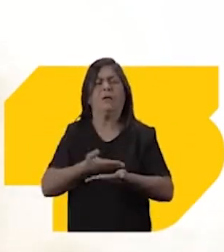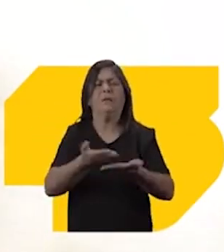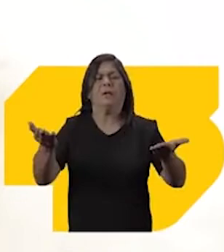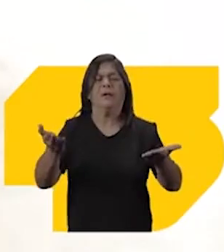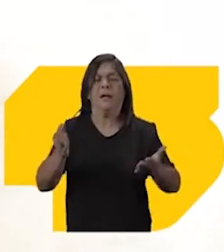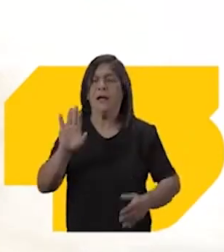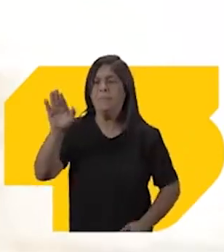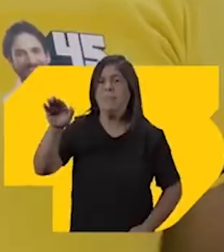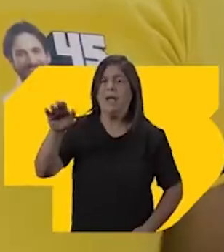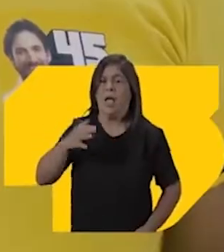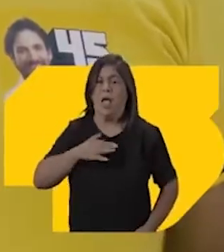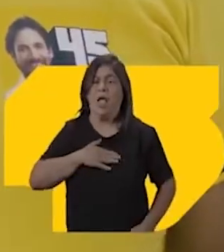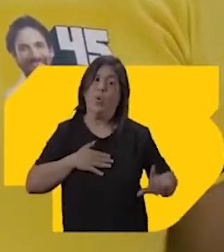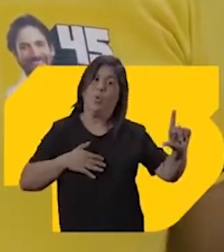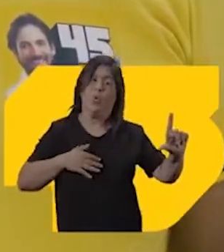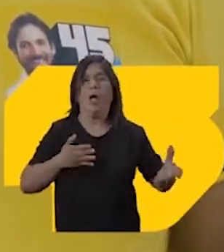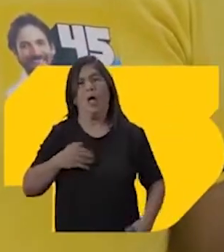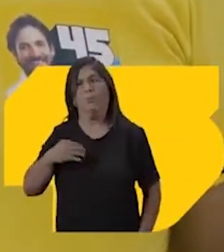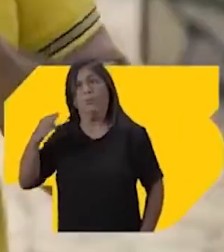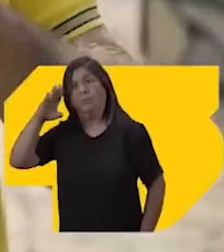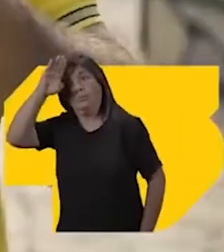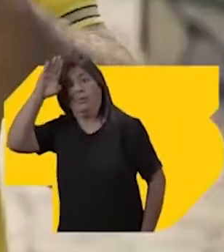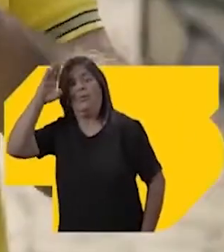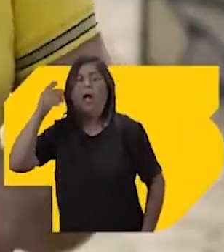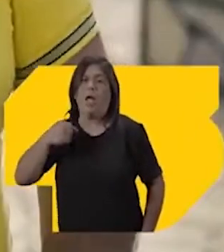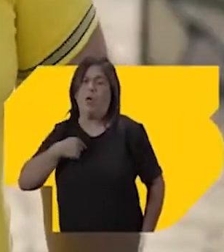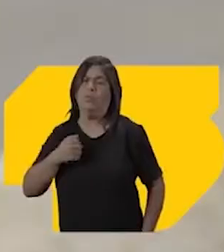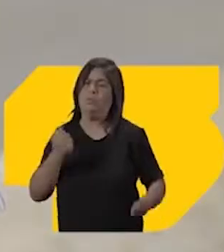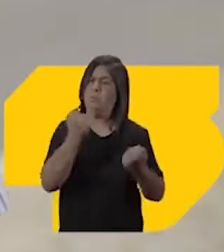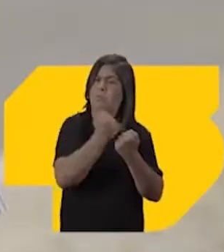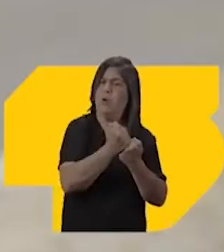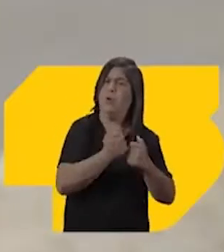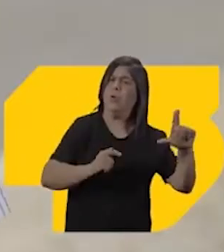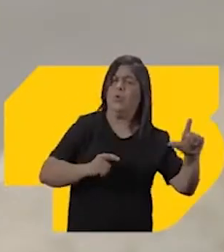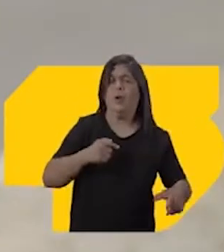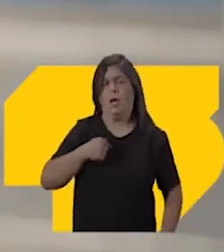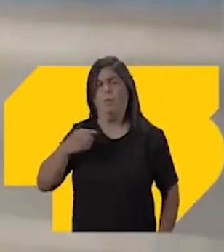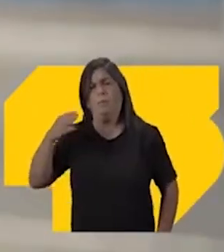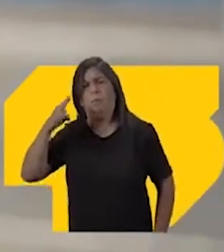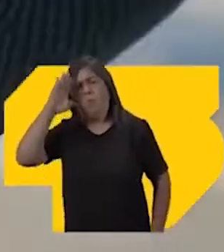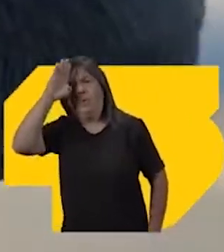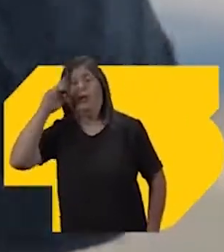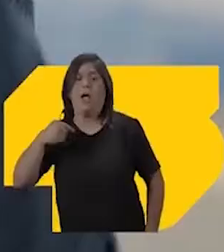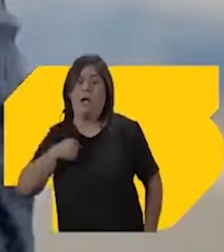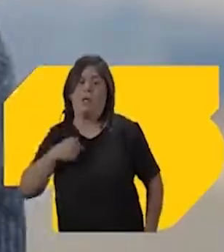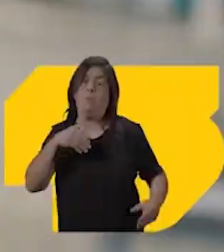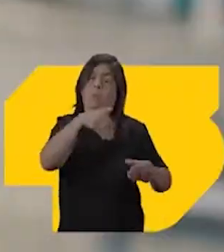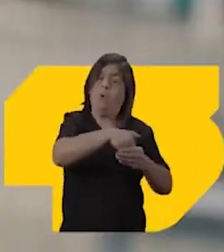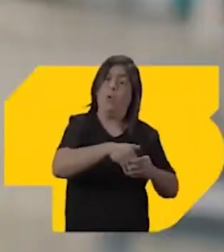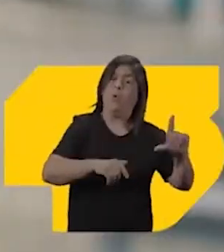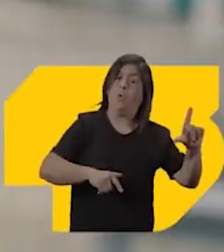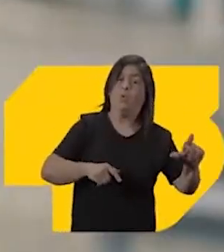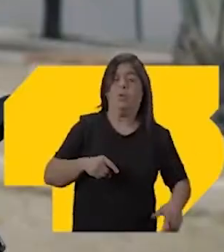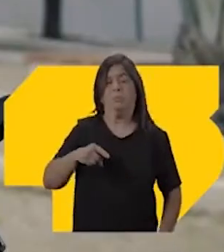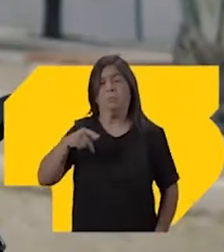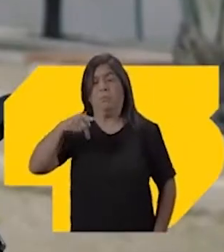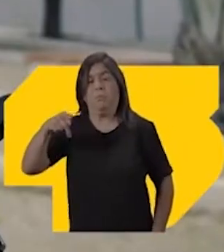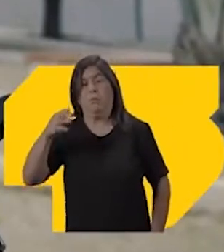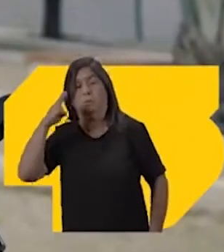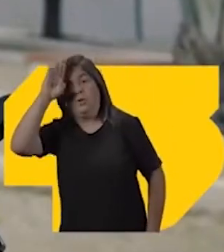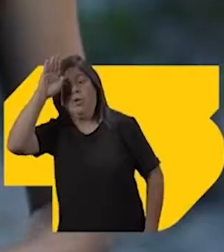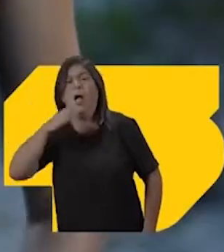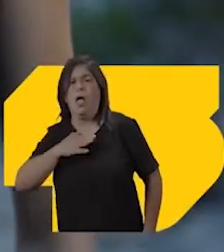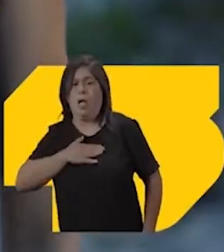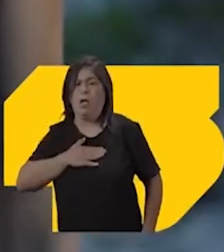foco sempre na Paraíba. Peraí, deixa eu falar que eu sou Lula. Eu sou Bolsonaro. Estamos apoiando Lula. E Bolsonaro. Eu voto em Lula e